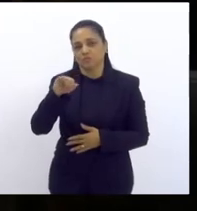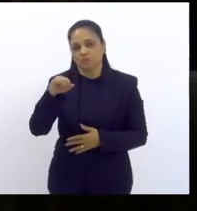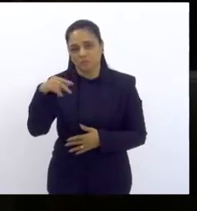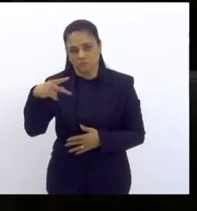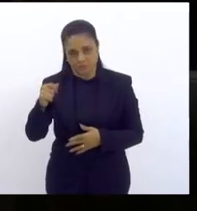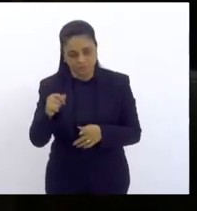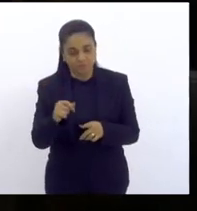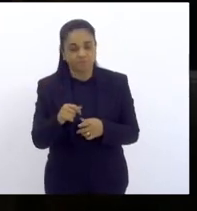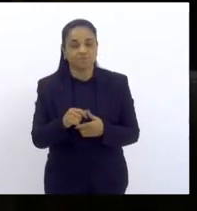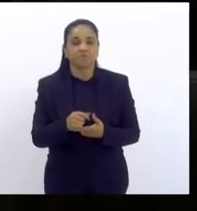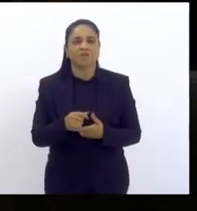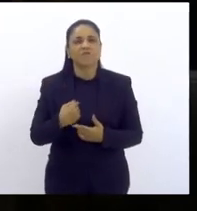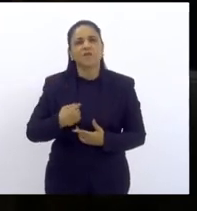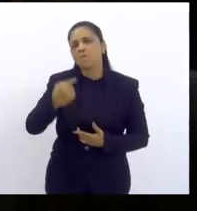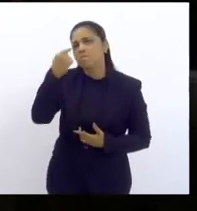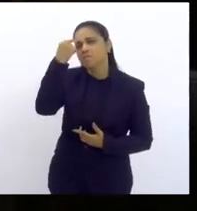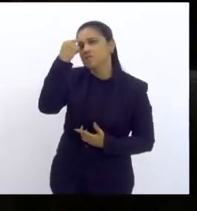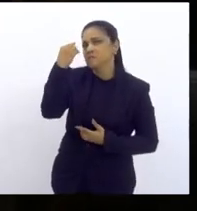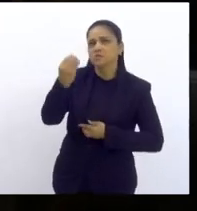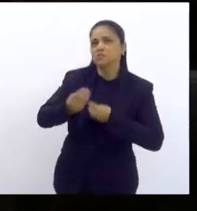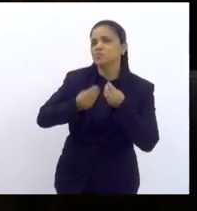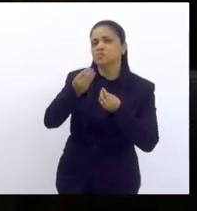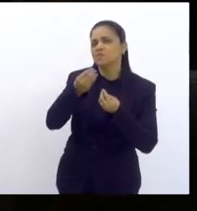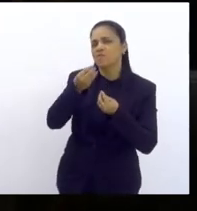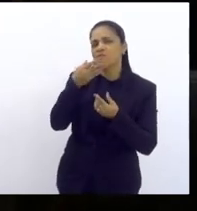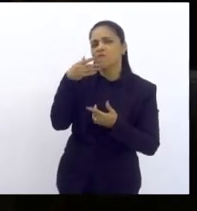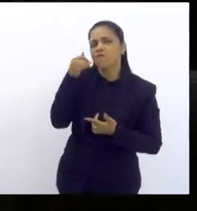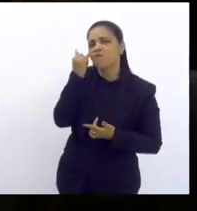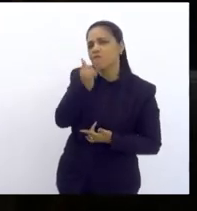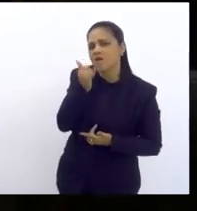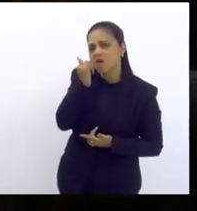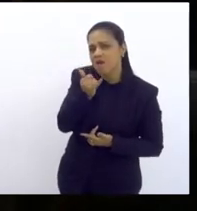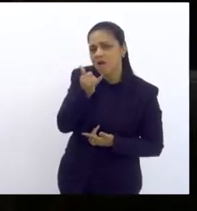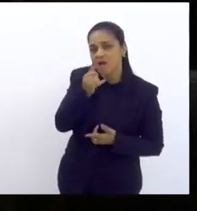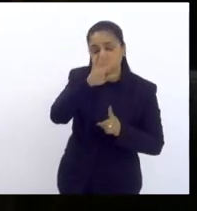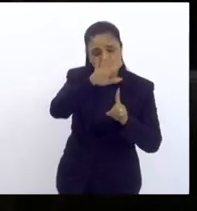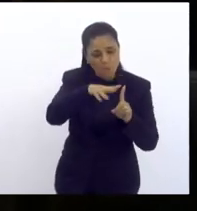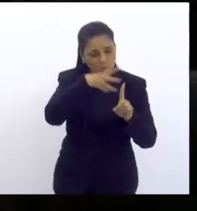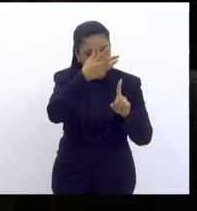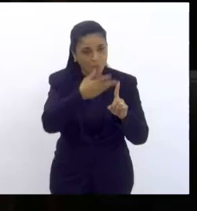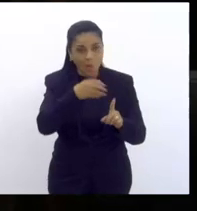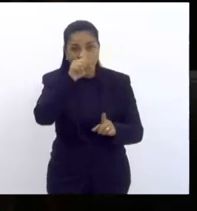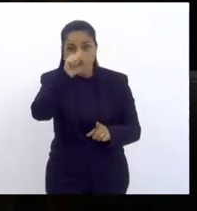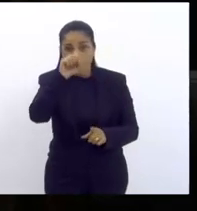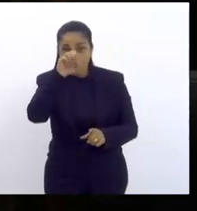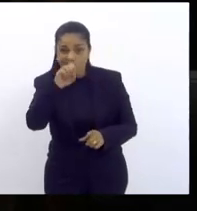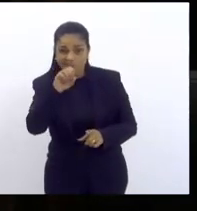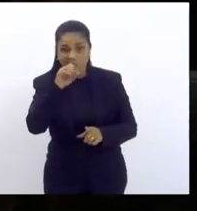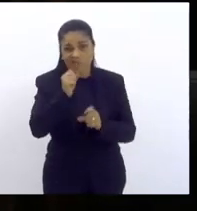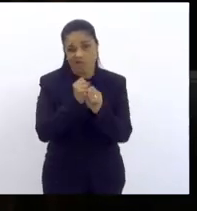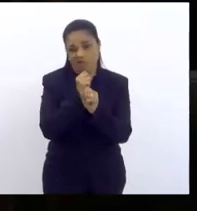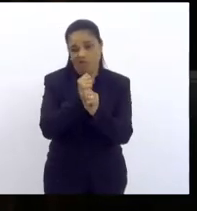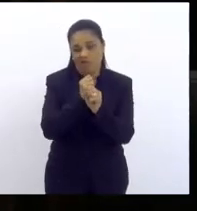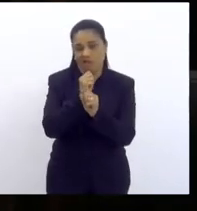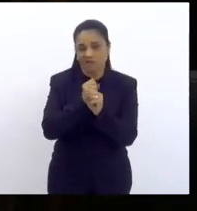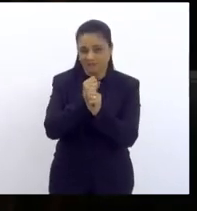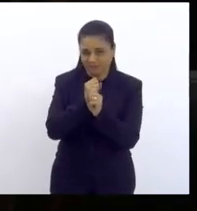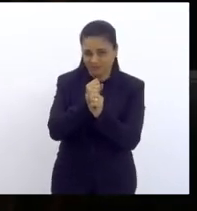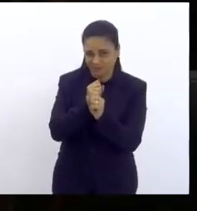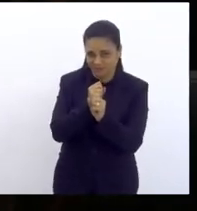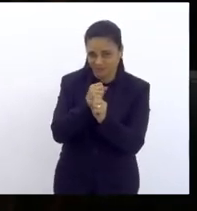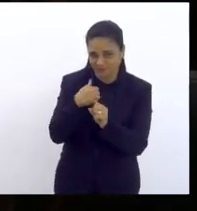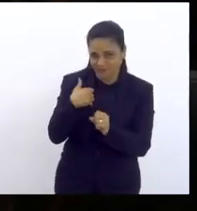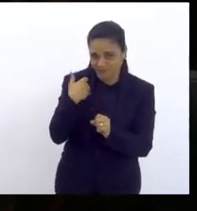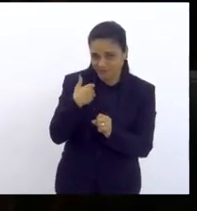eu fiquei pensando assim não o que eu iria falar numa homenagem de 80 anos da sua irmã e a primeira coisa